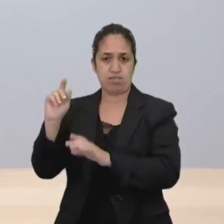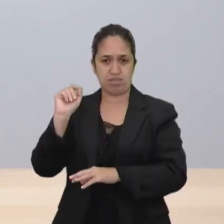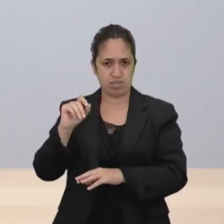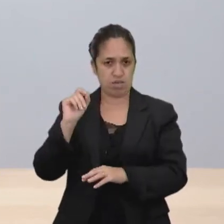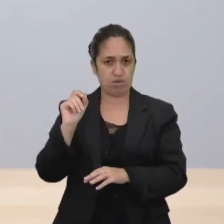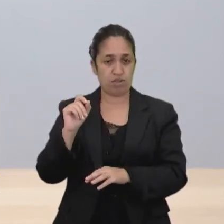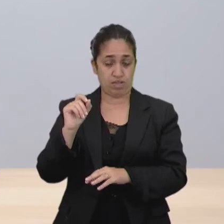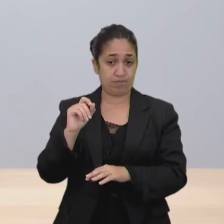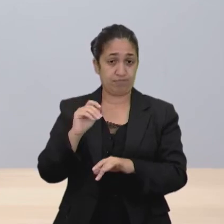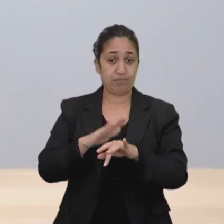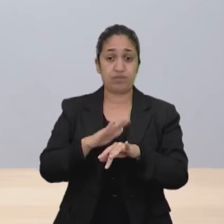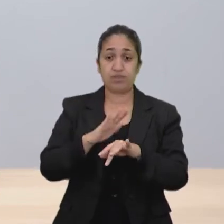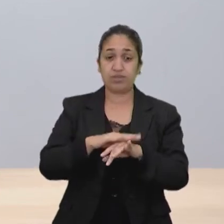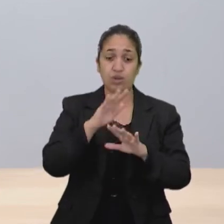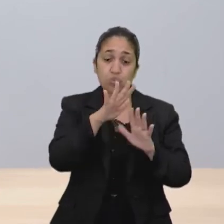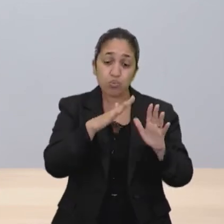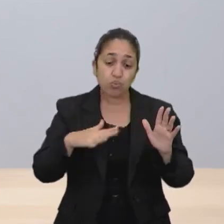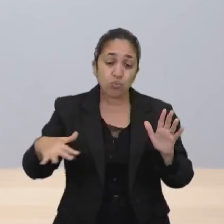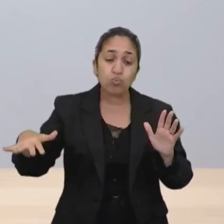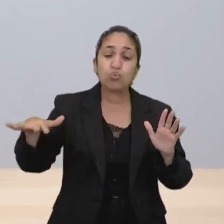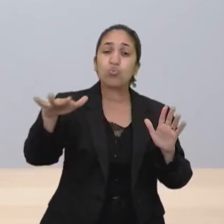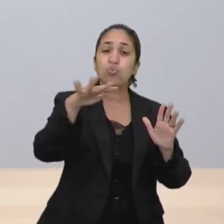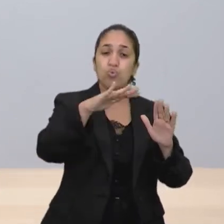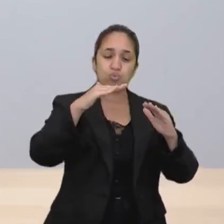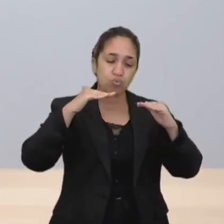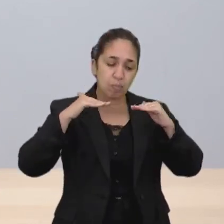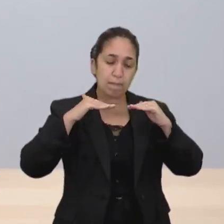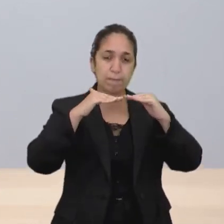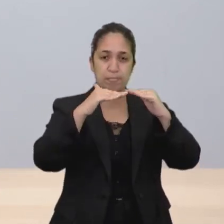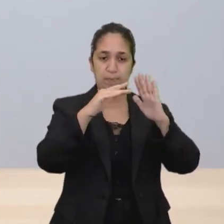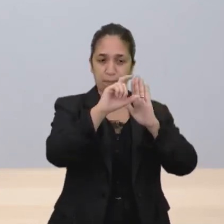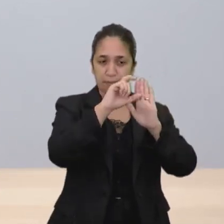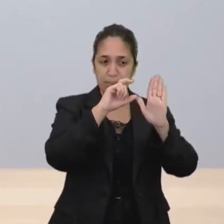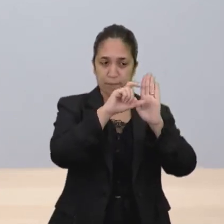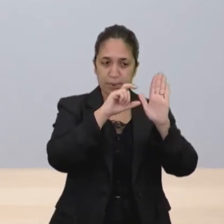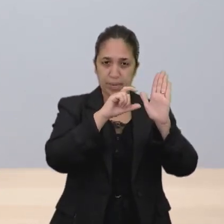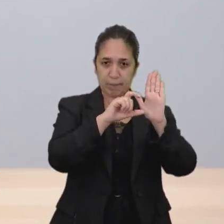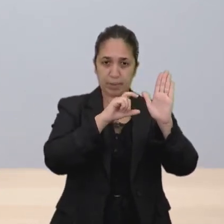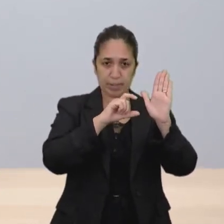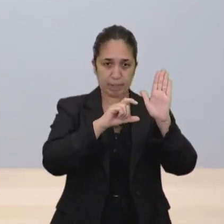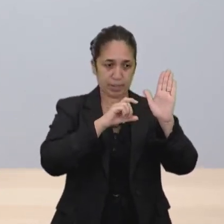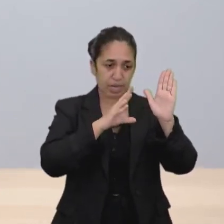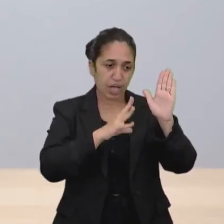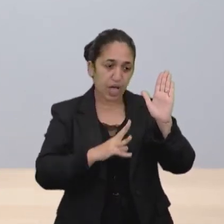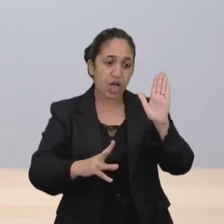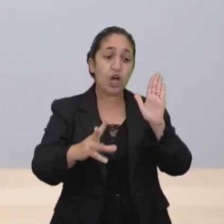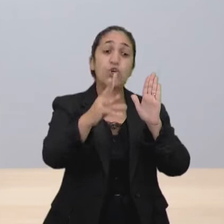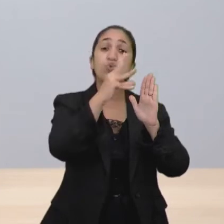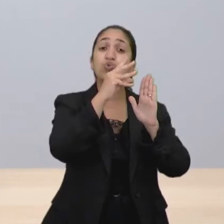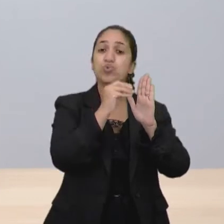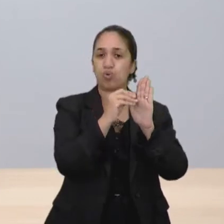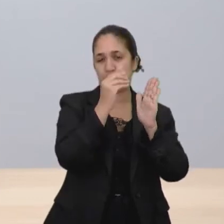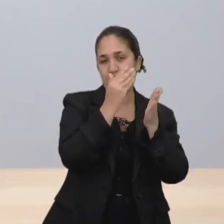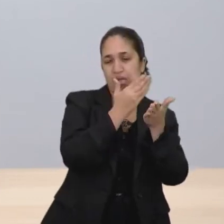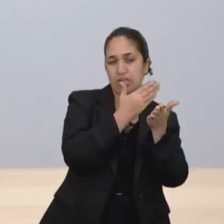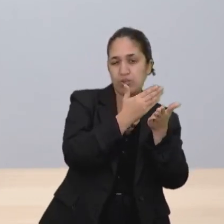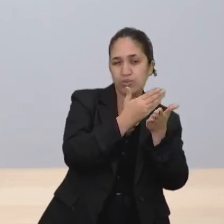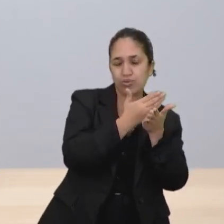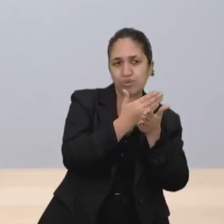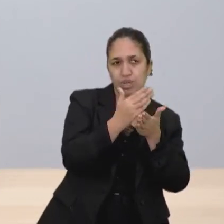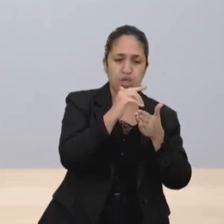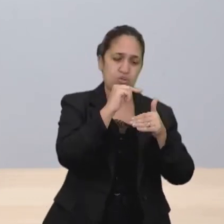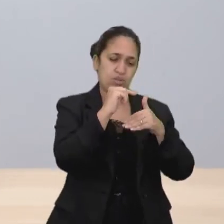de tornar o todo partes do texto, porque o texto ele é cheio de partes, né? Introdução, a parte